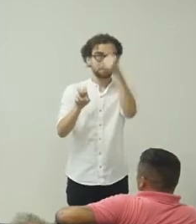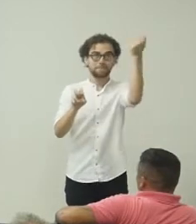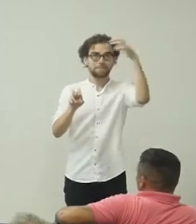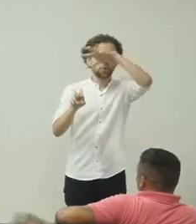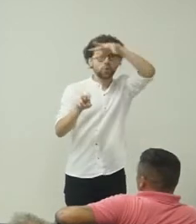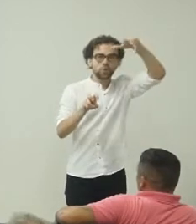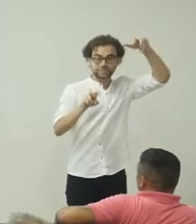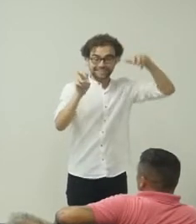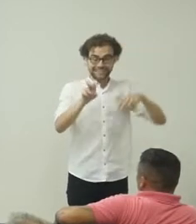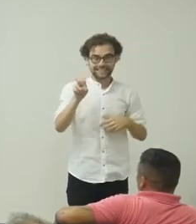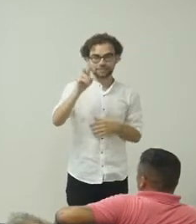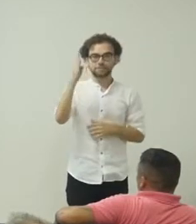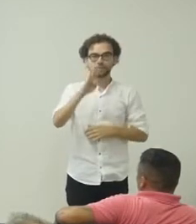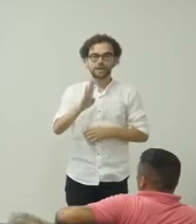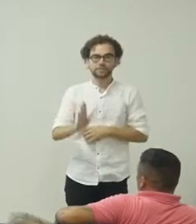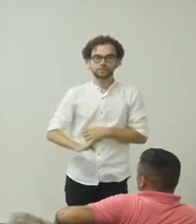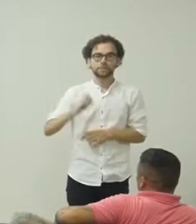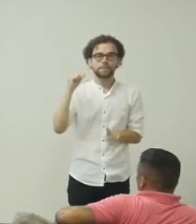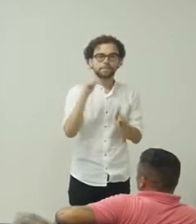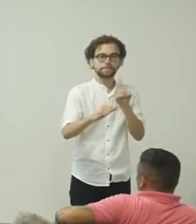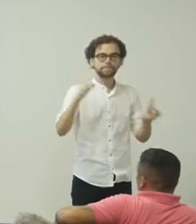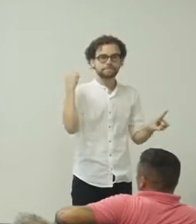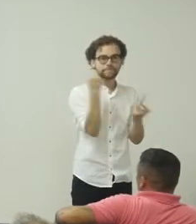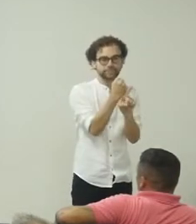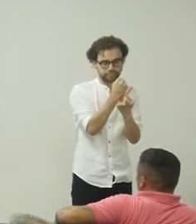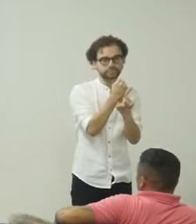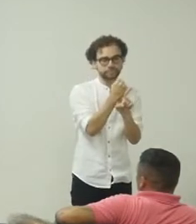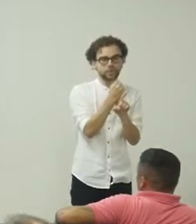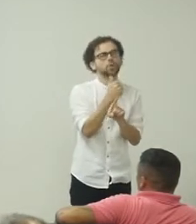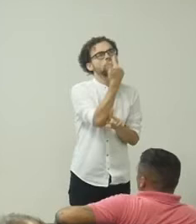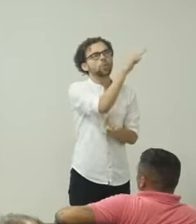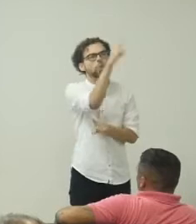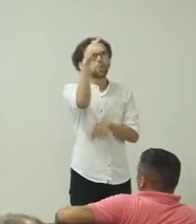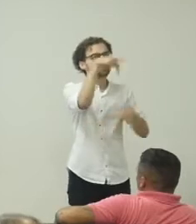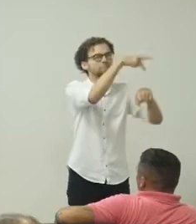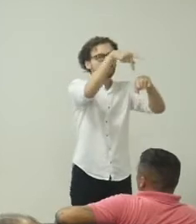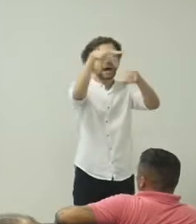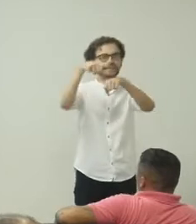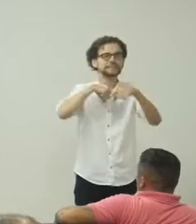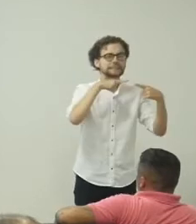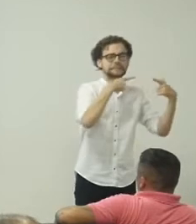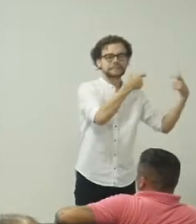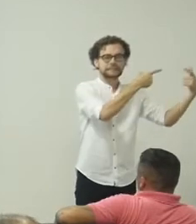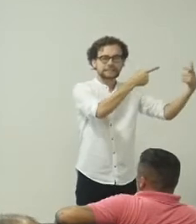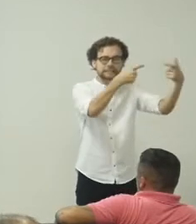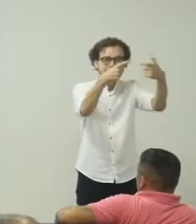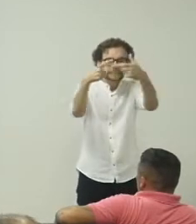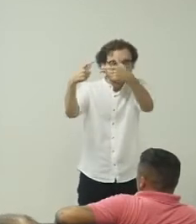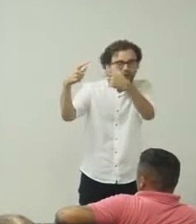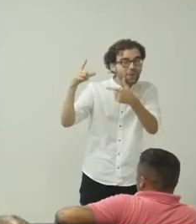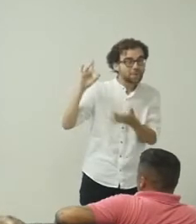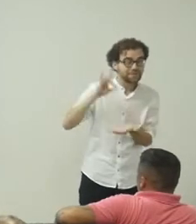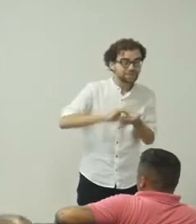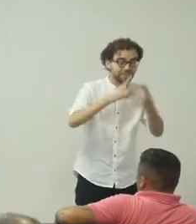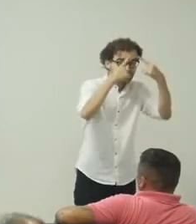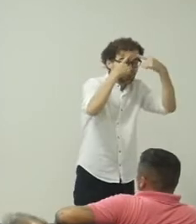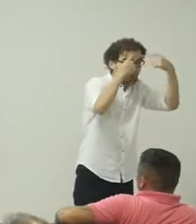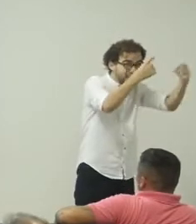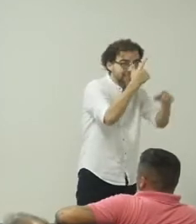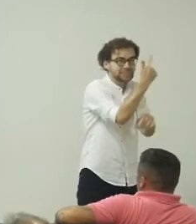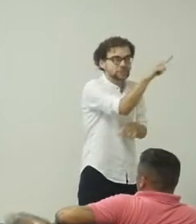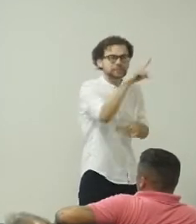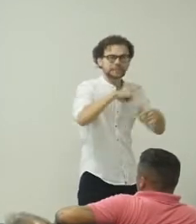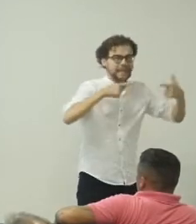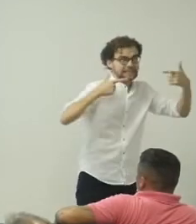mulheres. E aí, se a gente pensar os outros países que vivem em guerra, né, com uma realidade, né, tão violenta, de